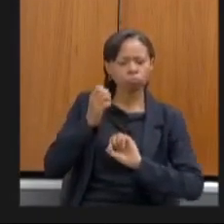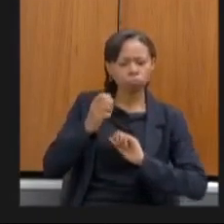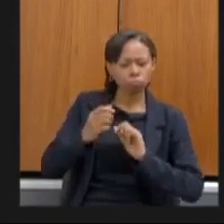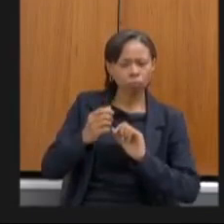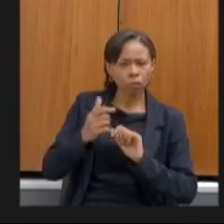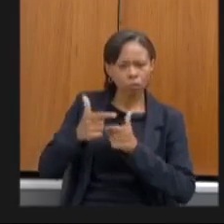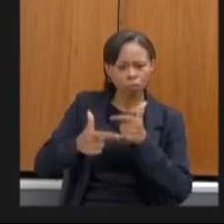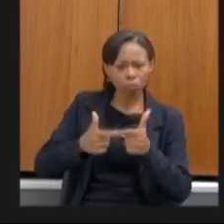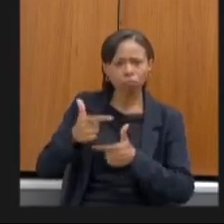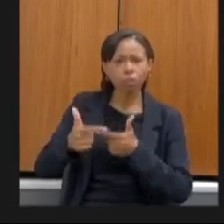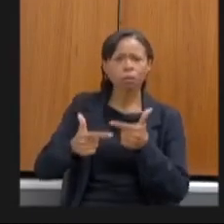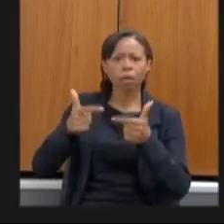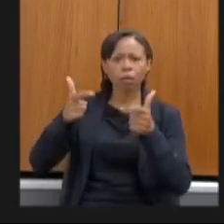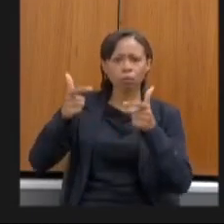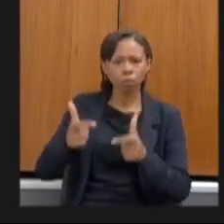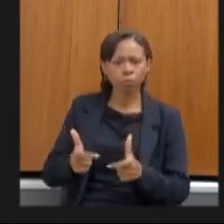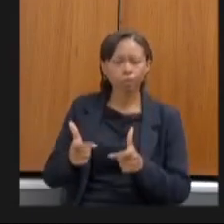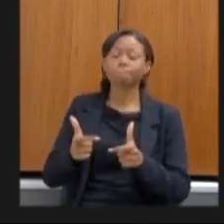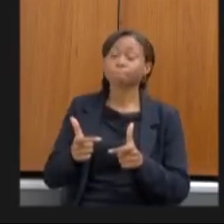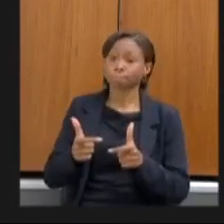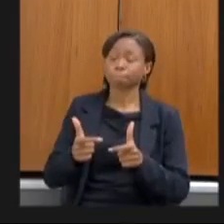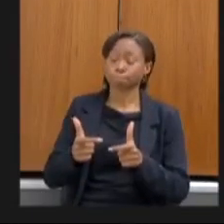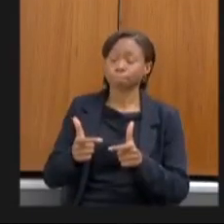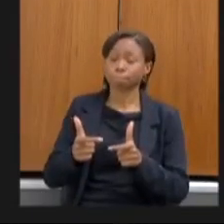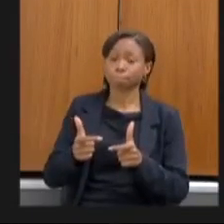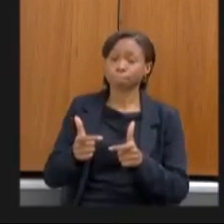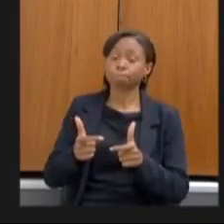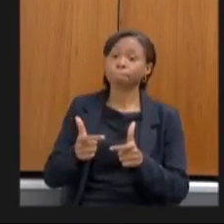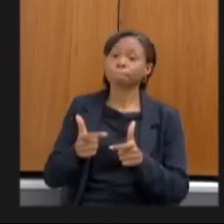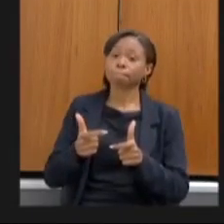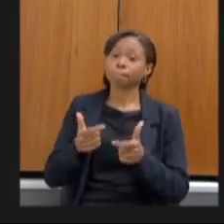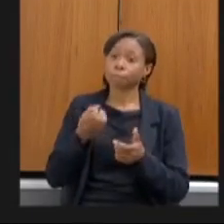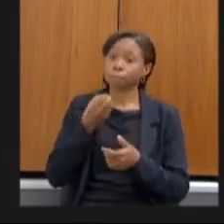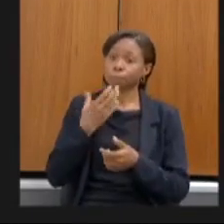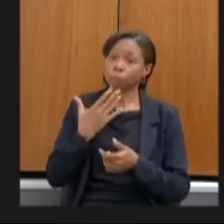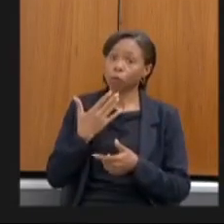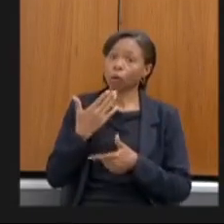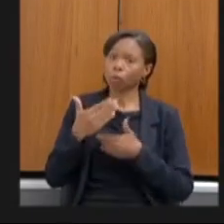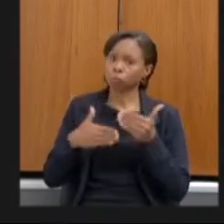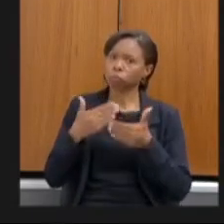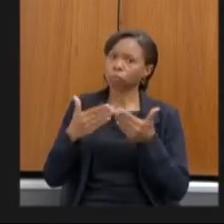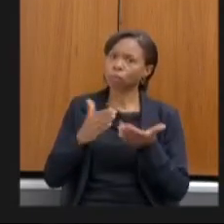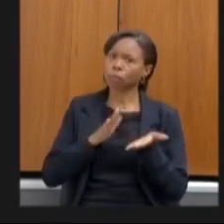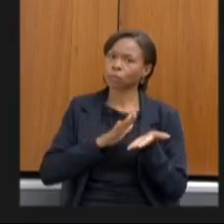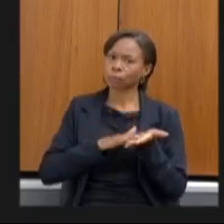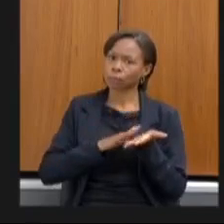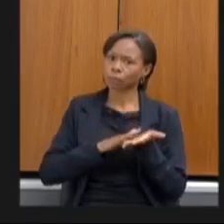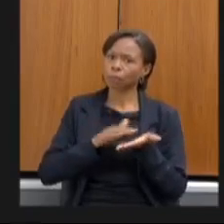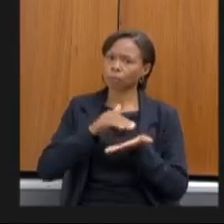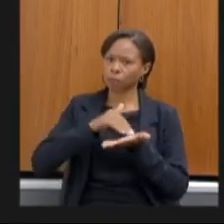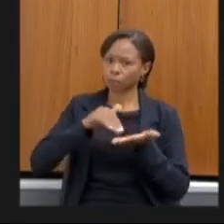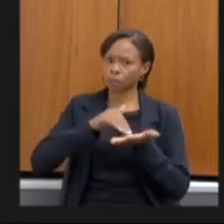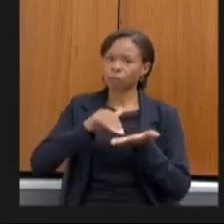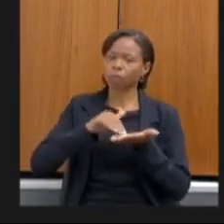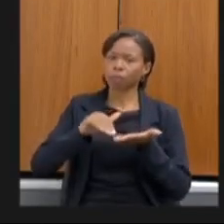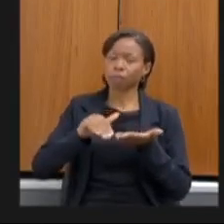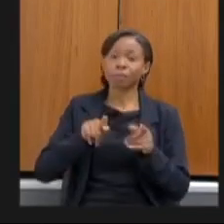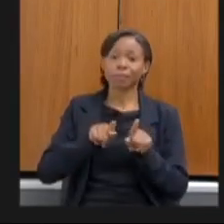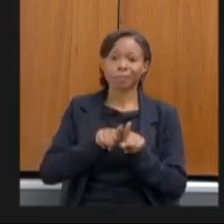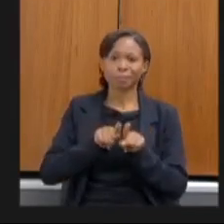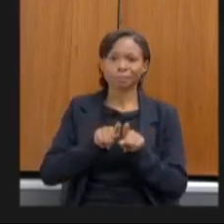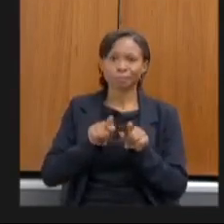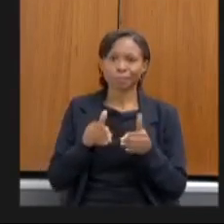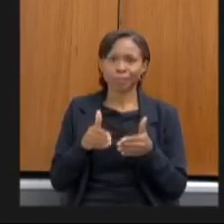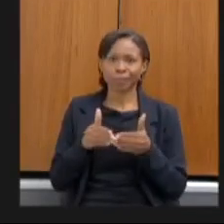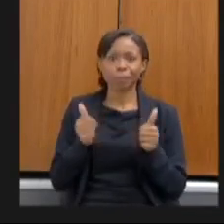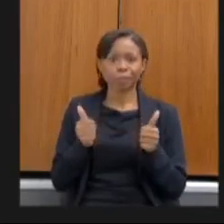tenham vocações locais e só forma como foi feito eu gostaria de agradecer e parabenizar e pedir ao